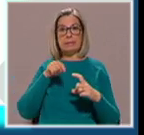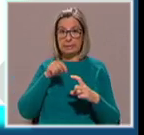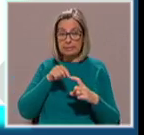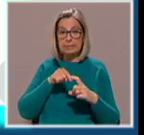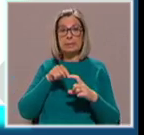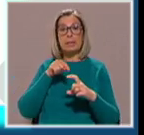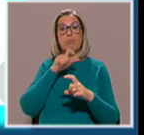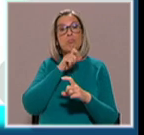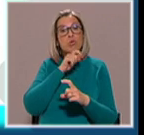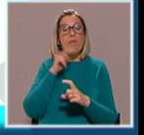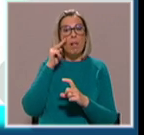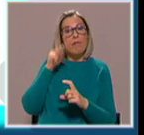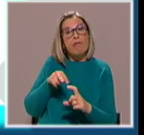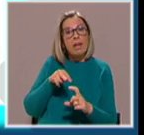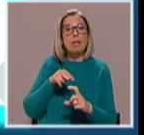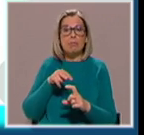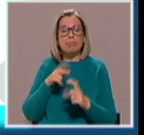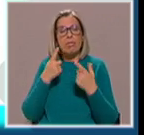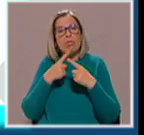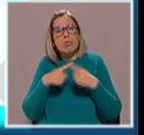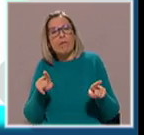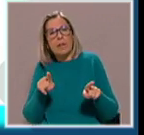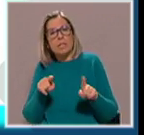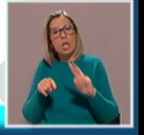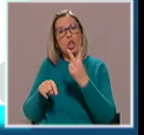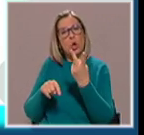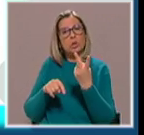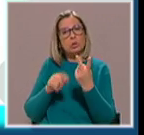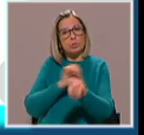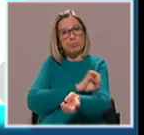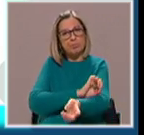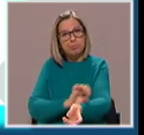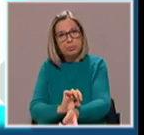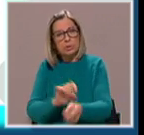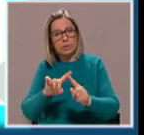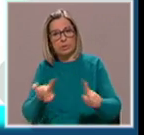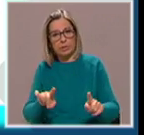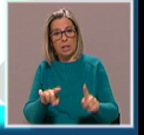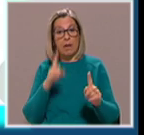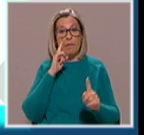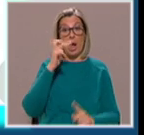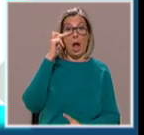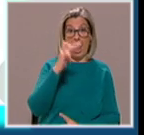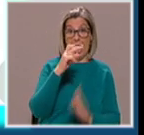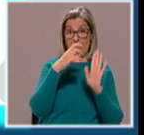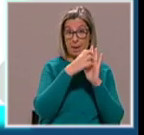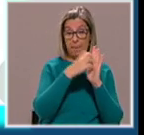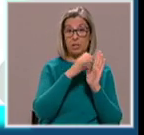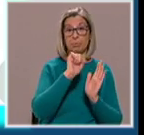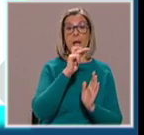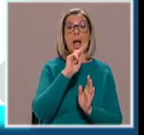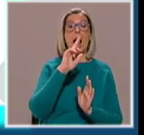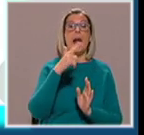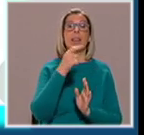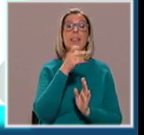ao microscópio analisarmos aqui as grandes diferenças entre os dois tipos de vasos. Na imagem A temos então uma artéria e